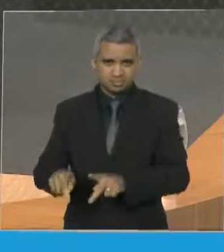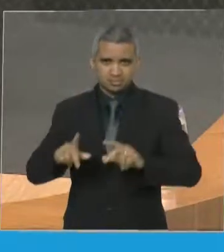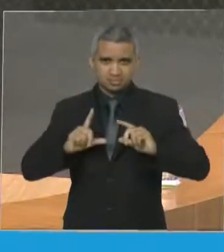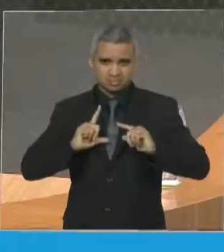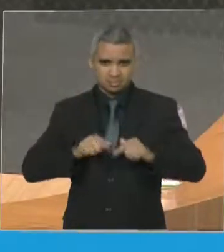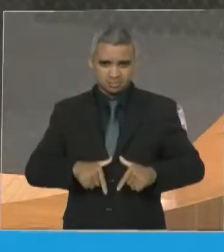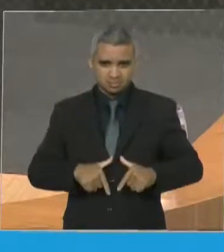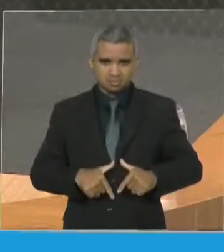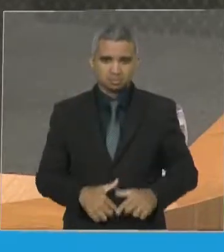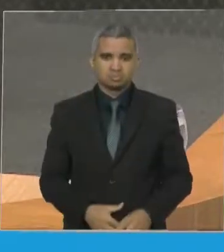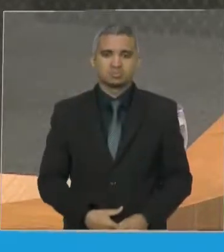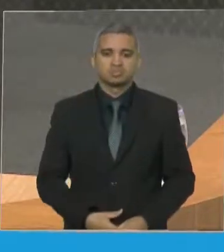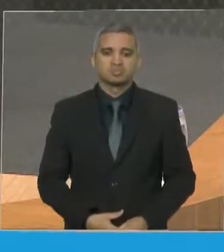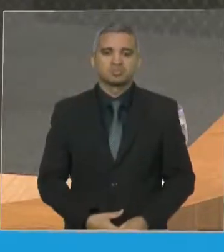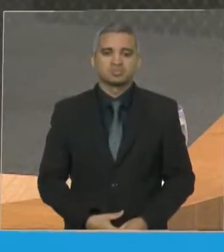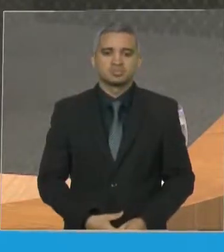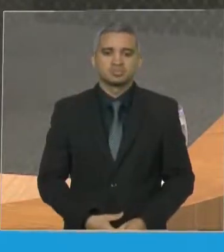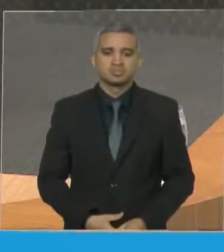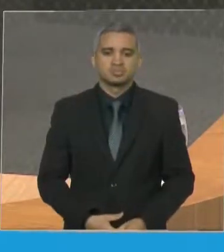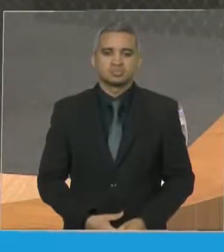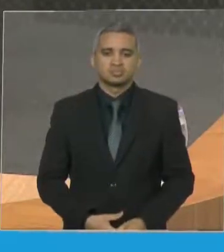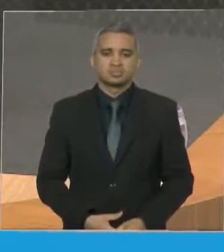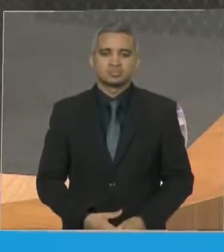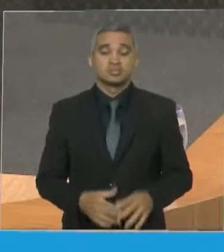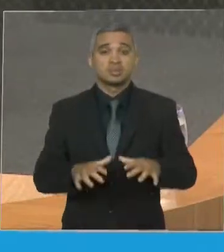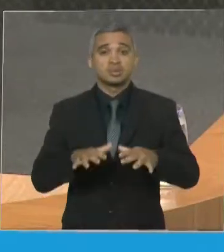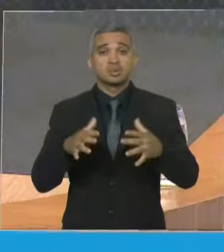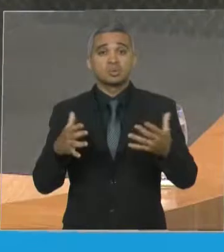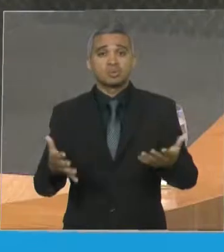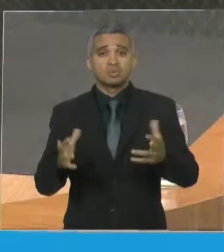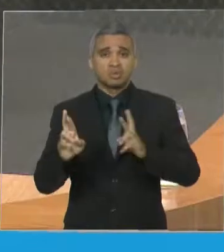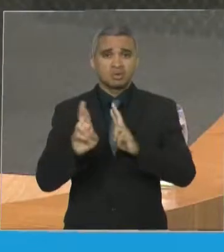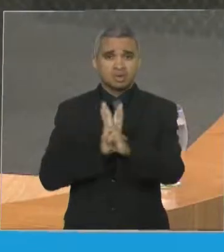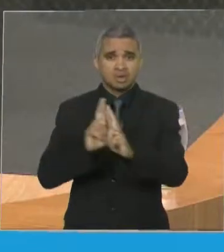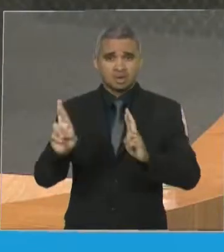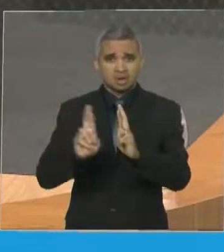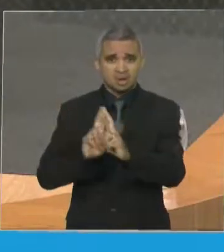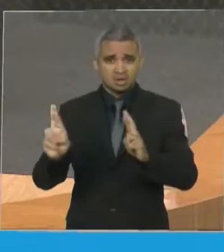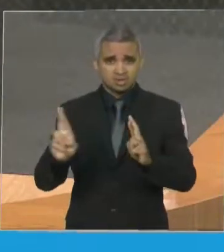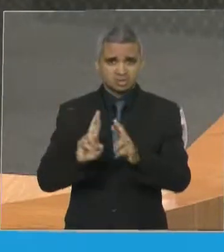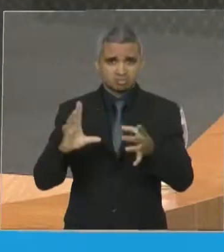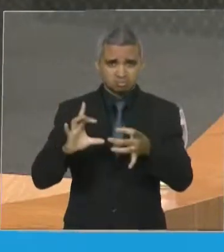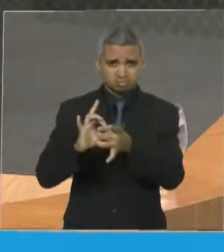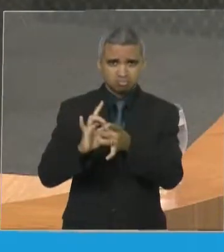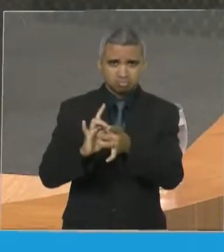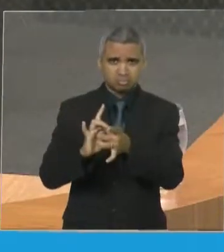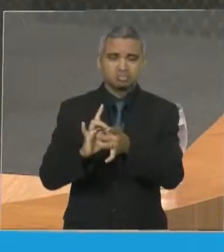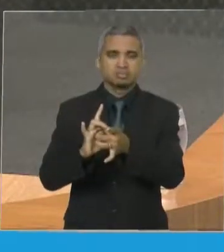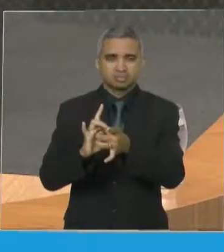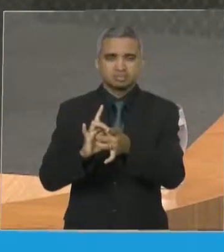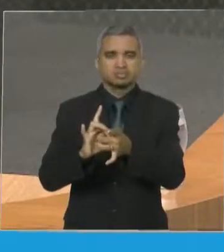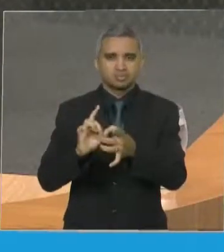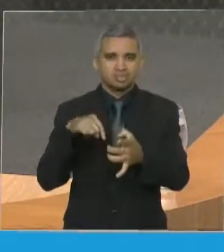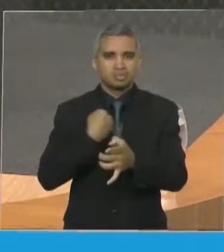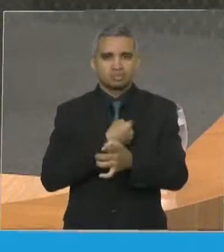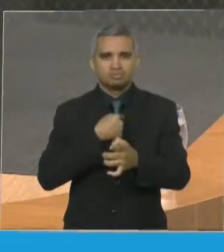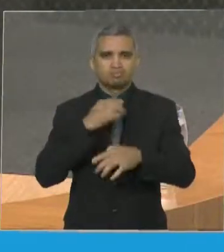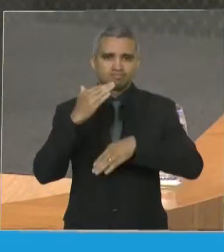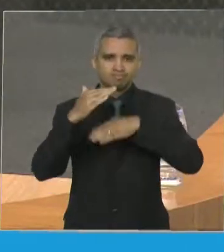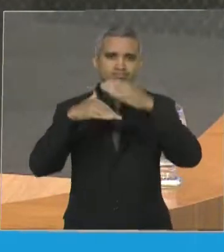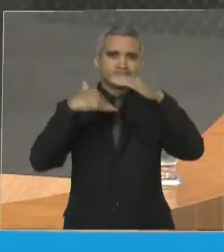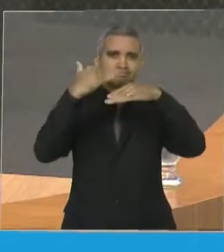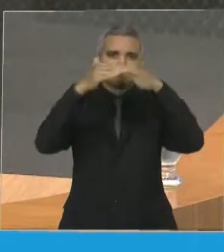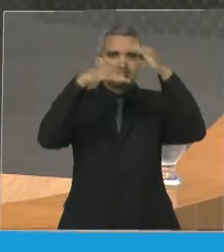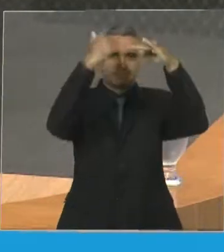são relações pautadas numa aliança, nós só temos a crescer. Israel tem muito a nos ensinar. Eu